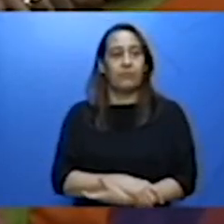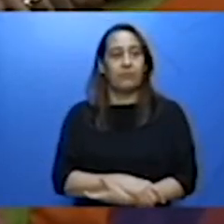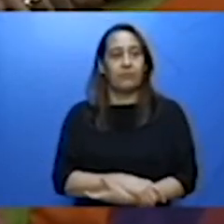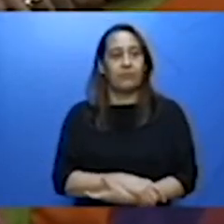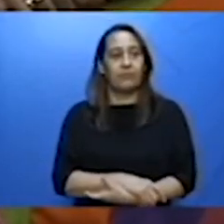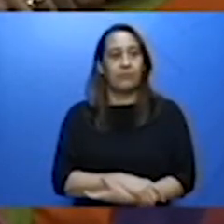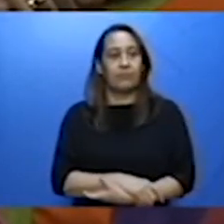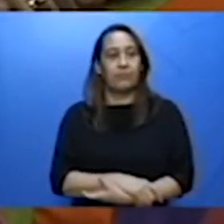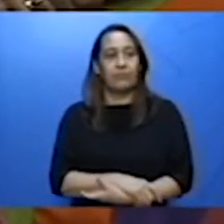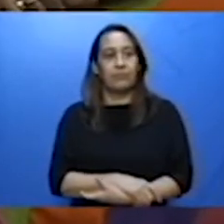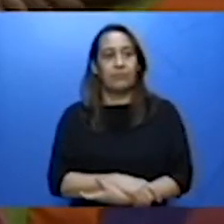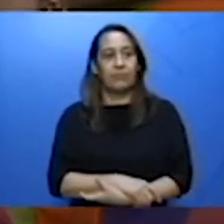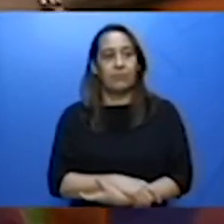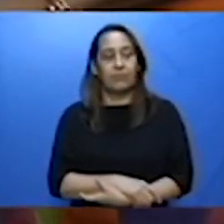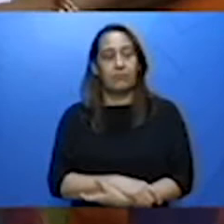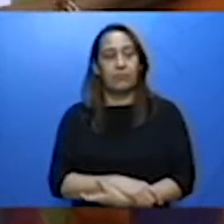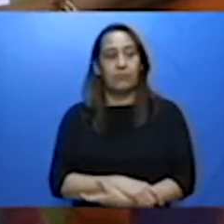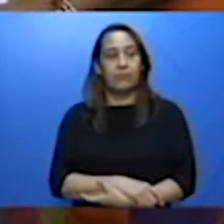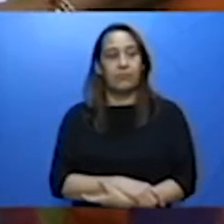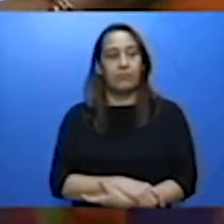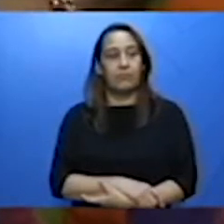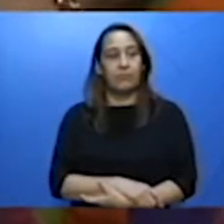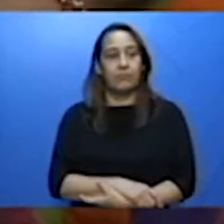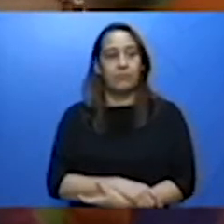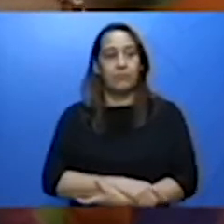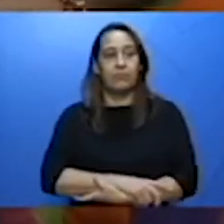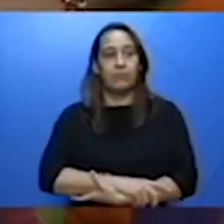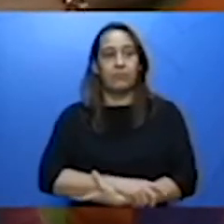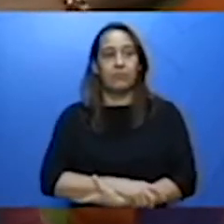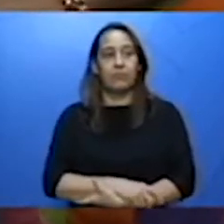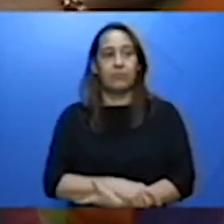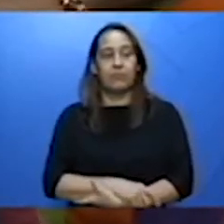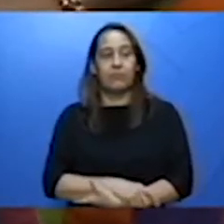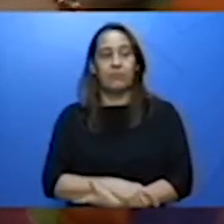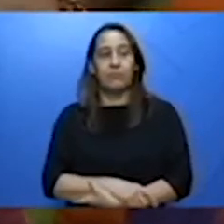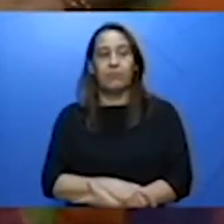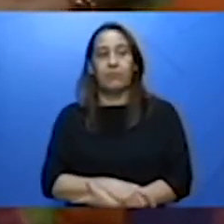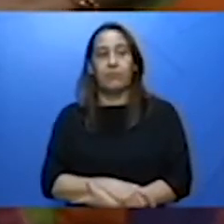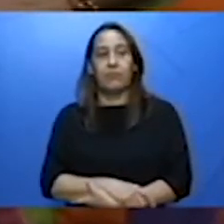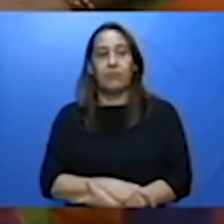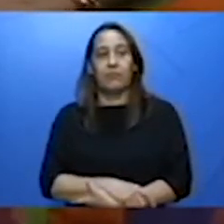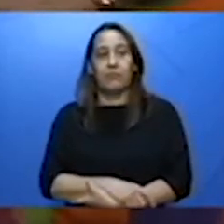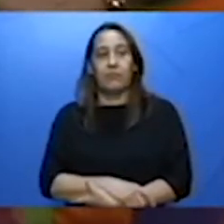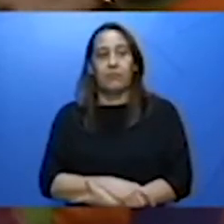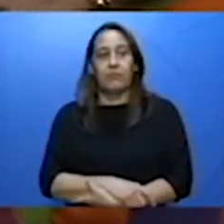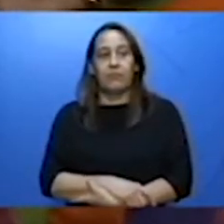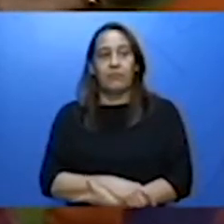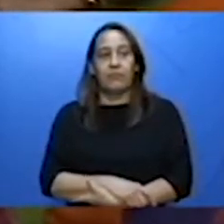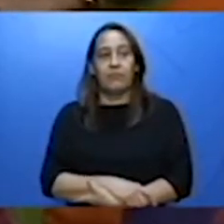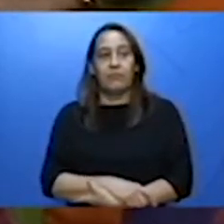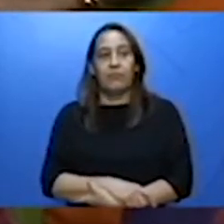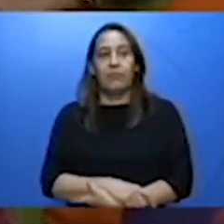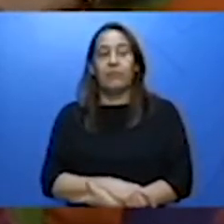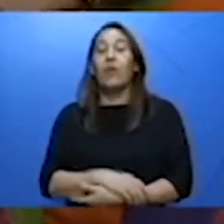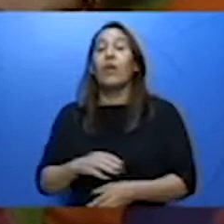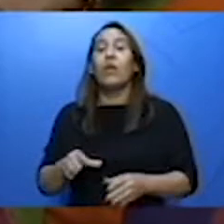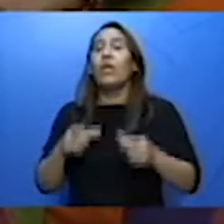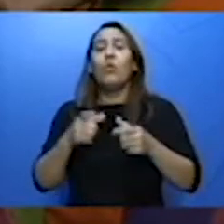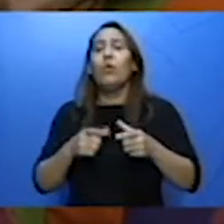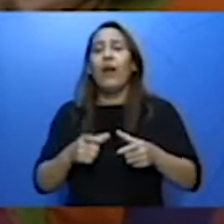para a professora. Será que ele vai morar aqui? Eu vou colocar um aqui. Será que vai ficar certa a minha